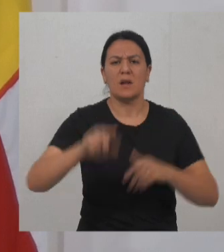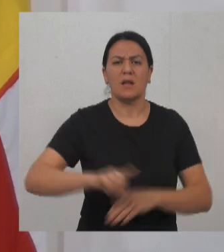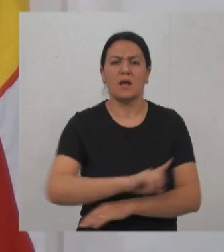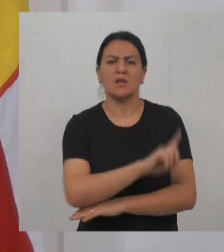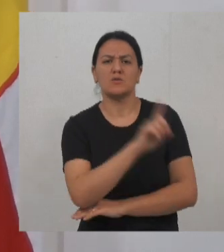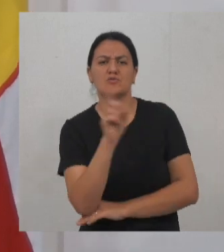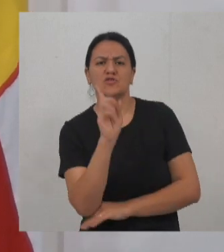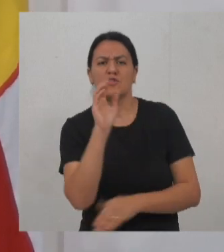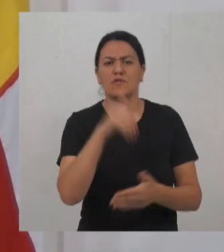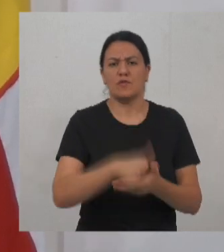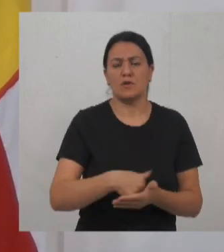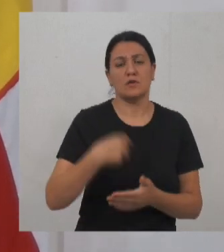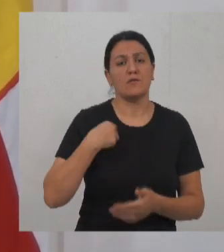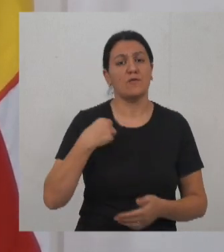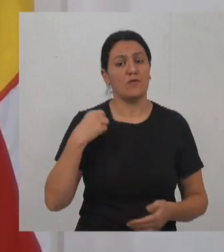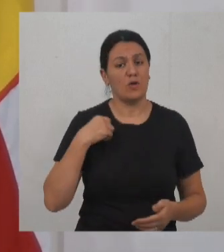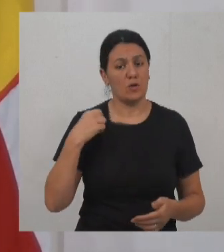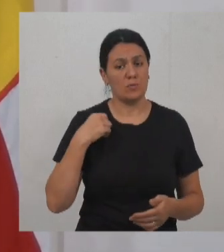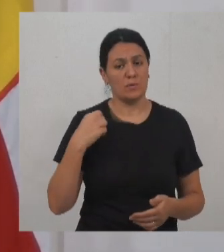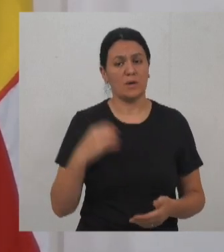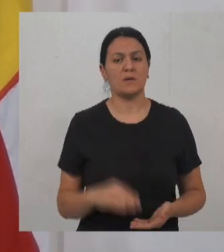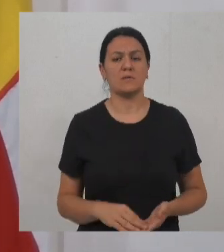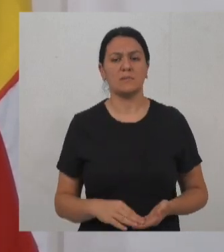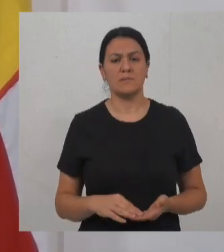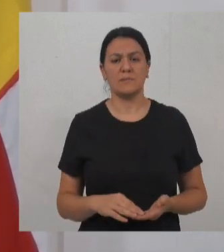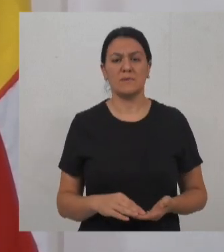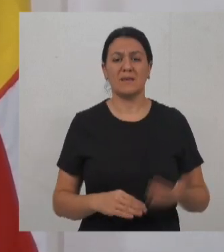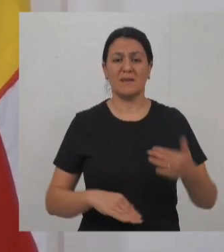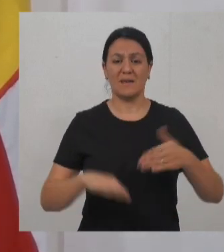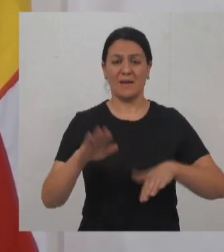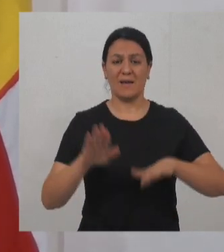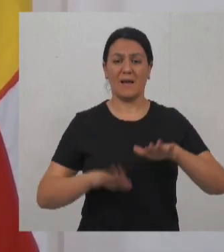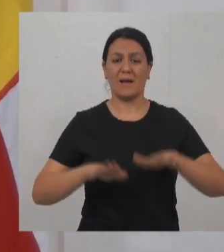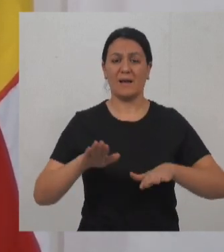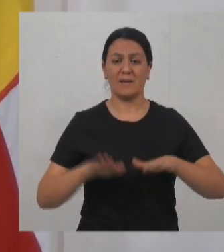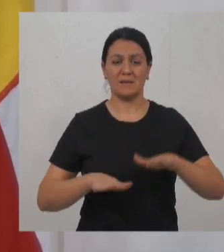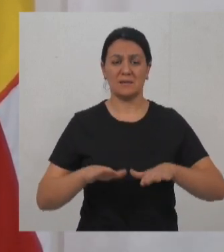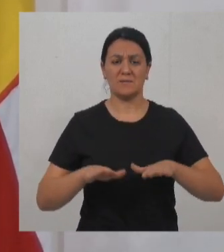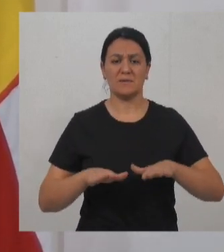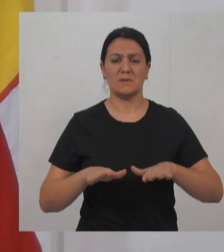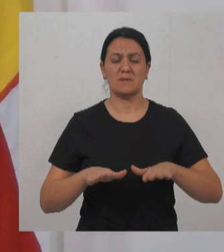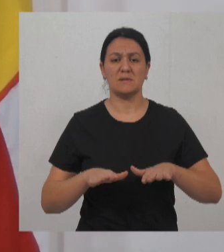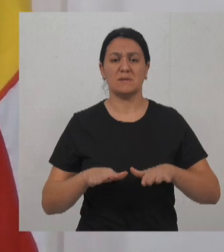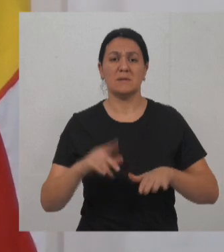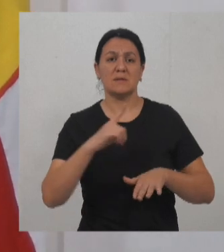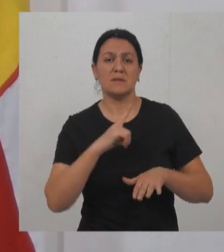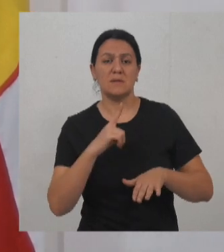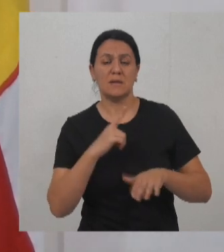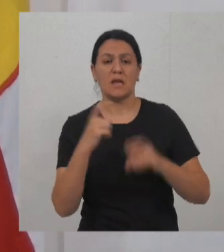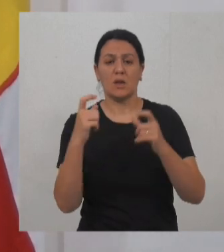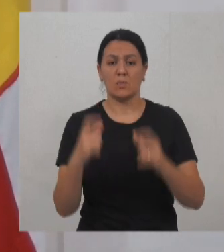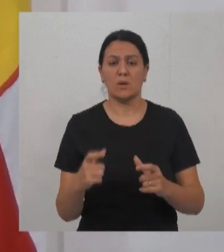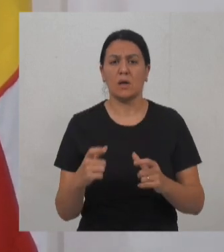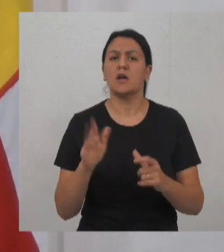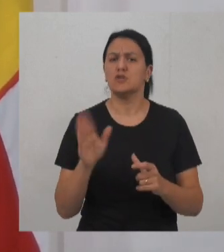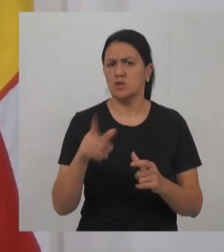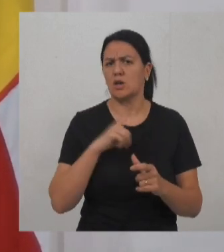voluntários, às vezes nem tanto, algumas zonas eleitorais já conseguiram mesários suficientes para